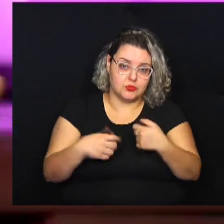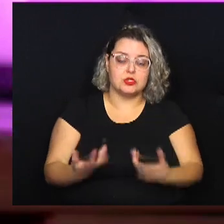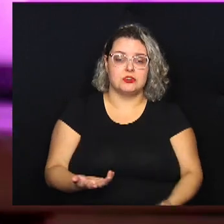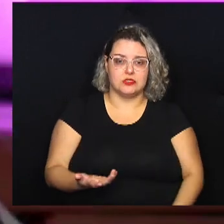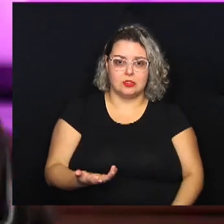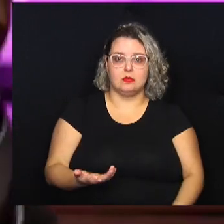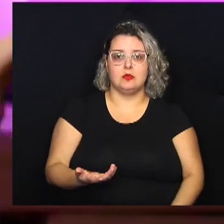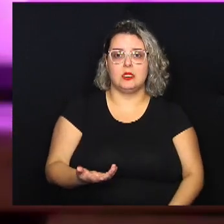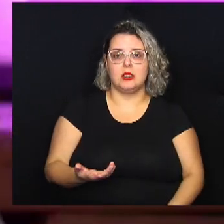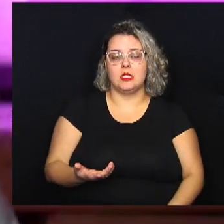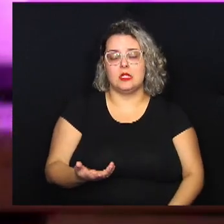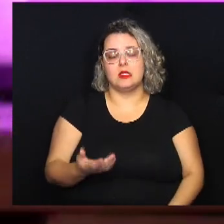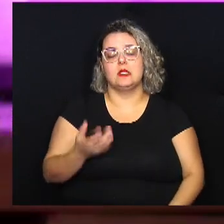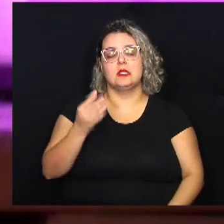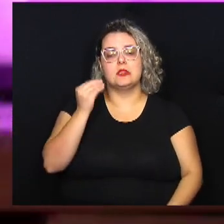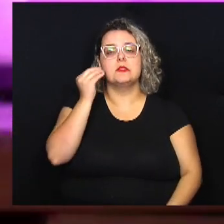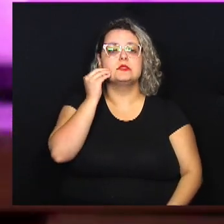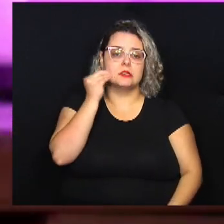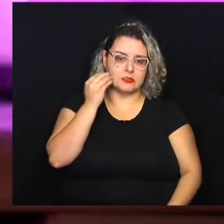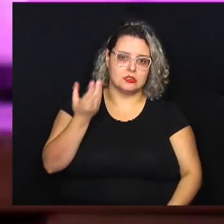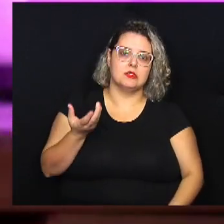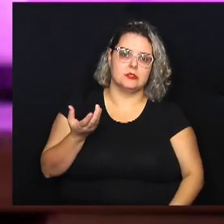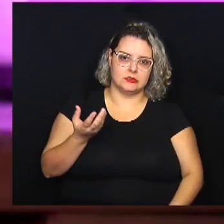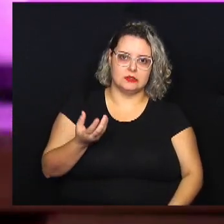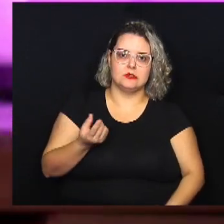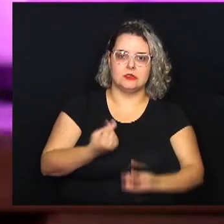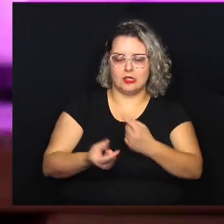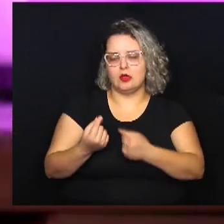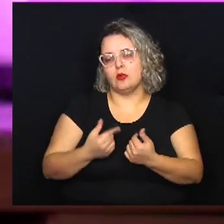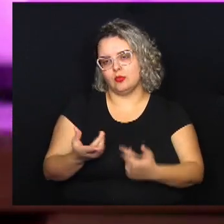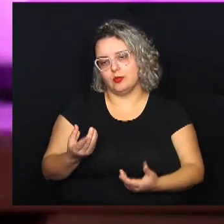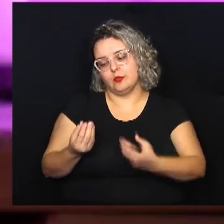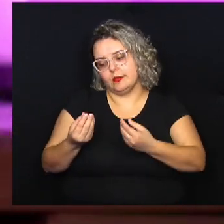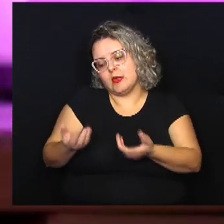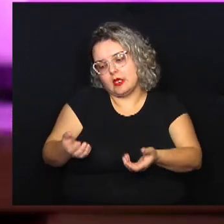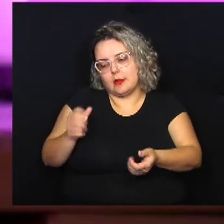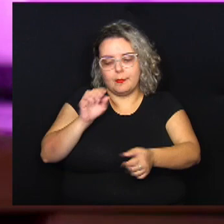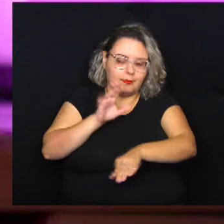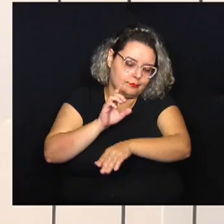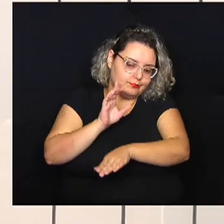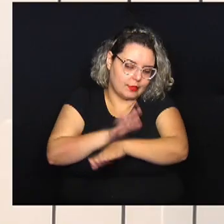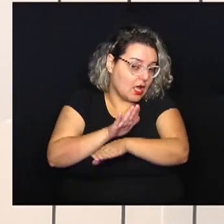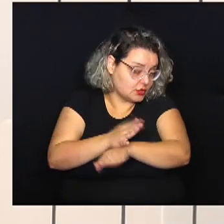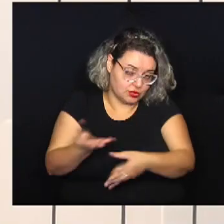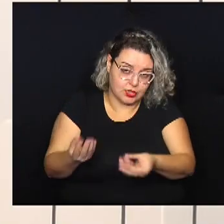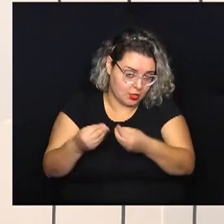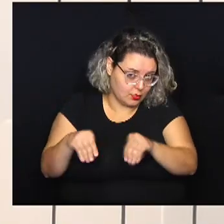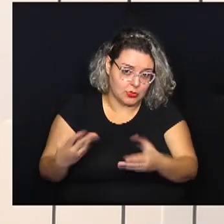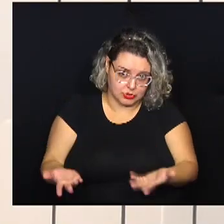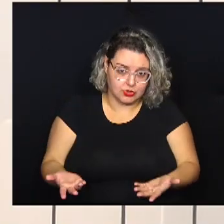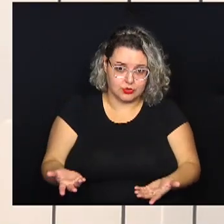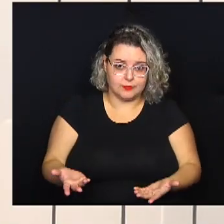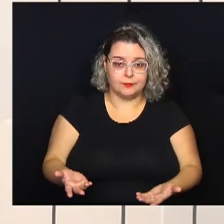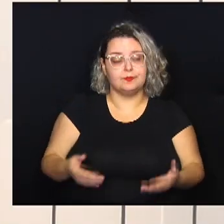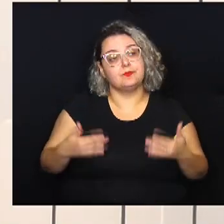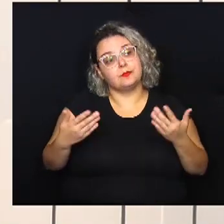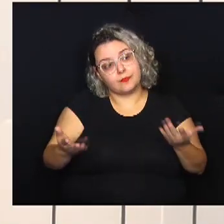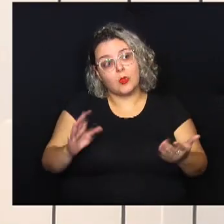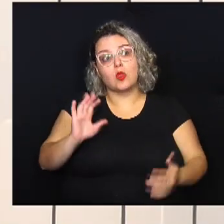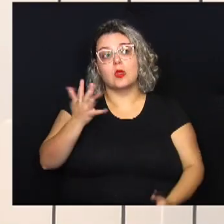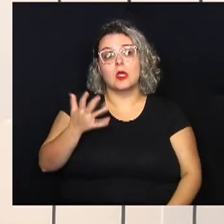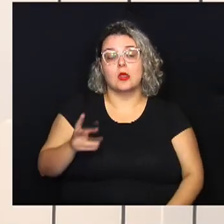para tentar reaver o prejuízo que você sofreu em relação àquele transporte. Então, apesar do que aconteceu com